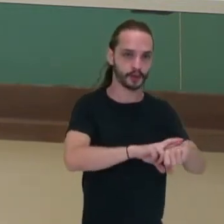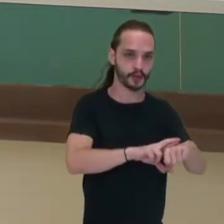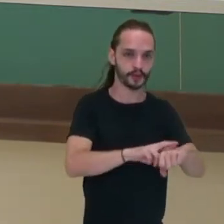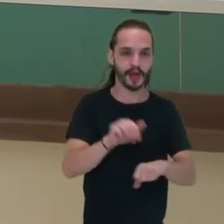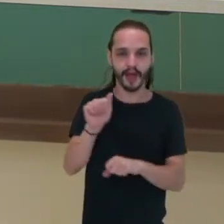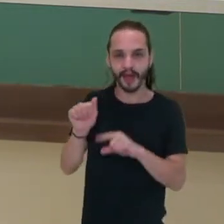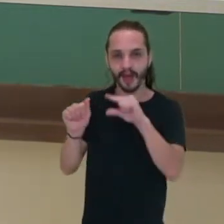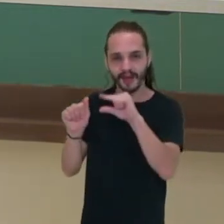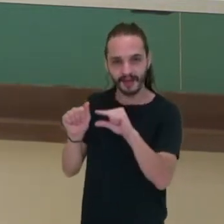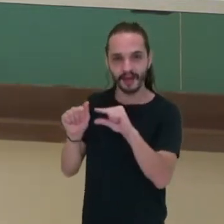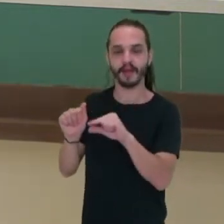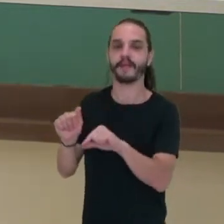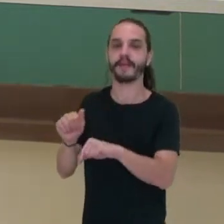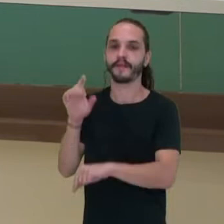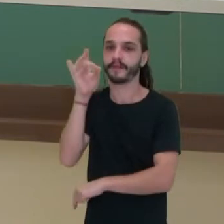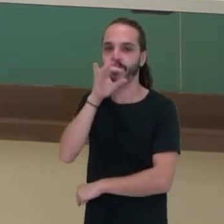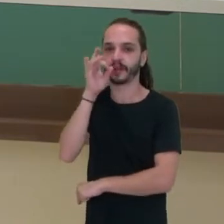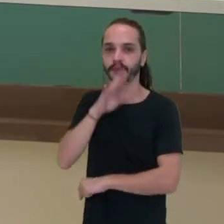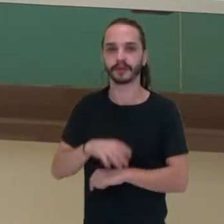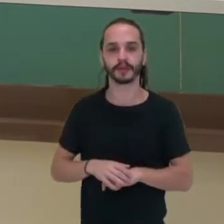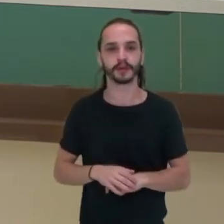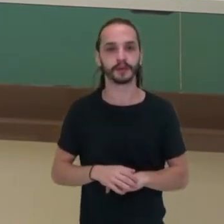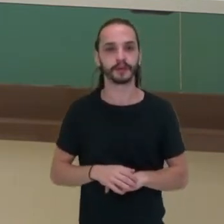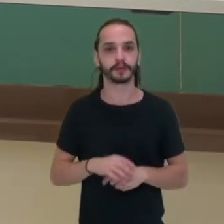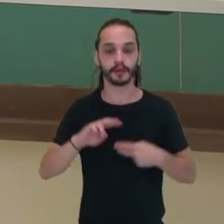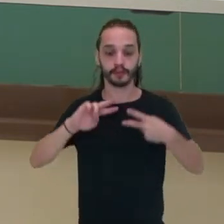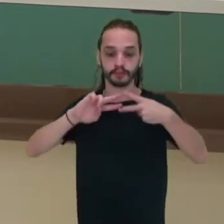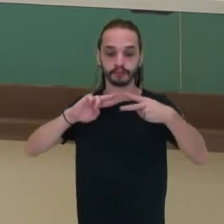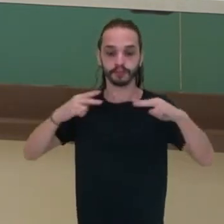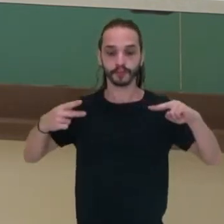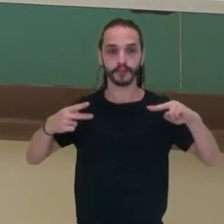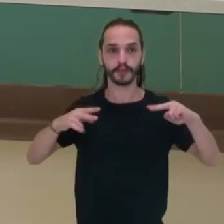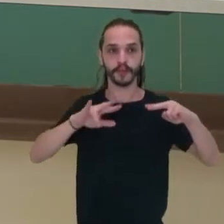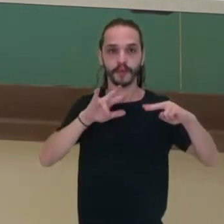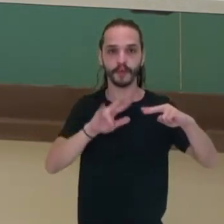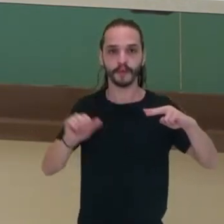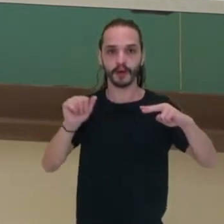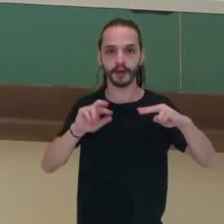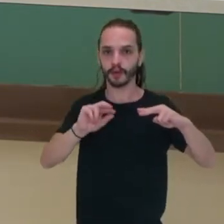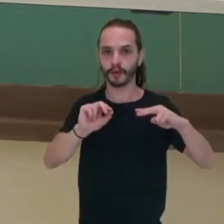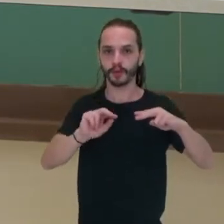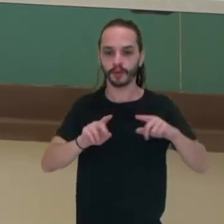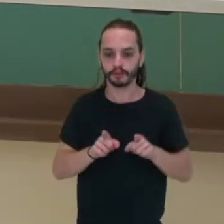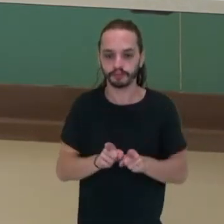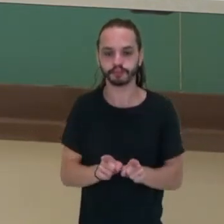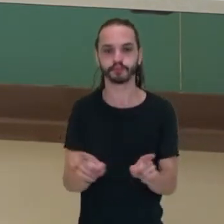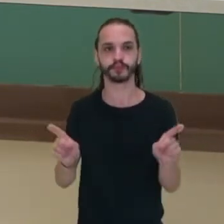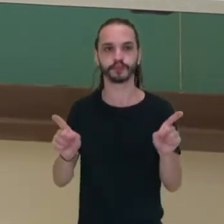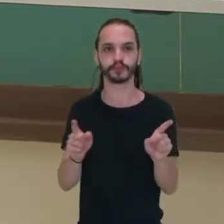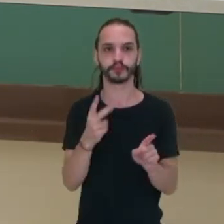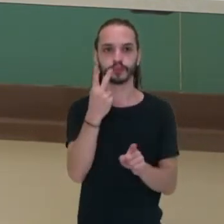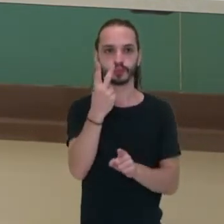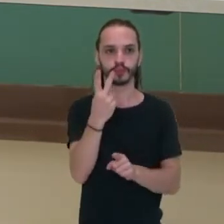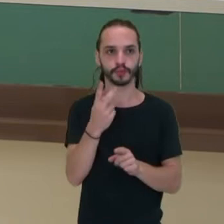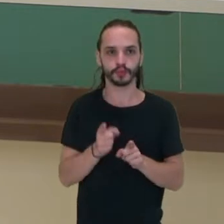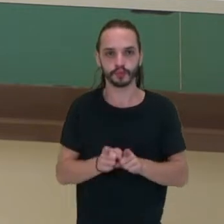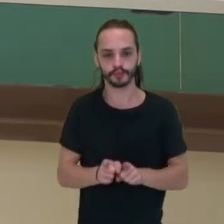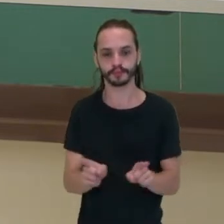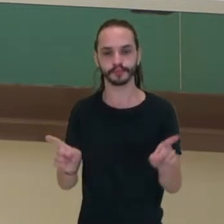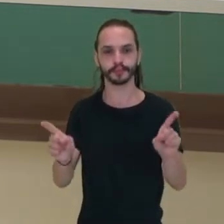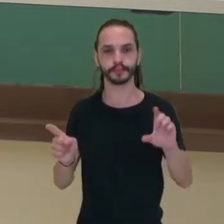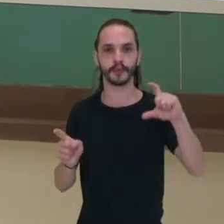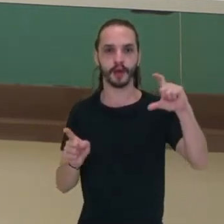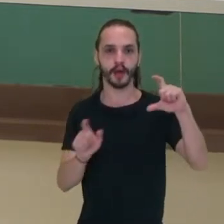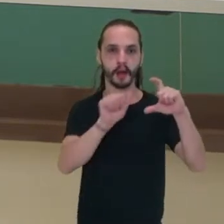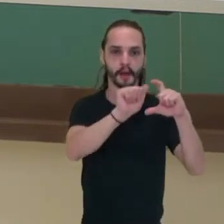primeiro momento, esse DNA vai se duplicar ali, né? Formando aqui, ó, duas vezes aquele alelo azão